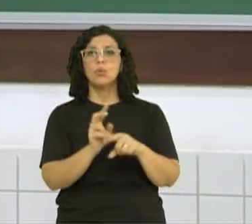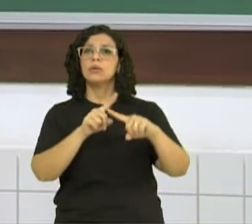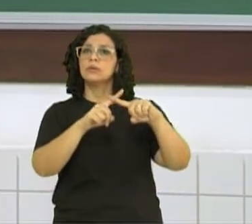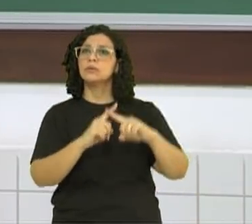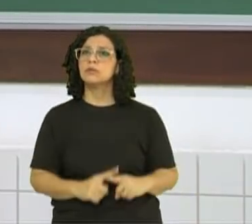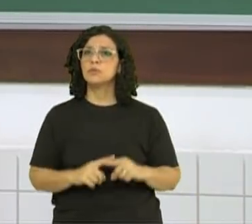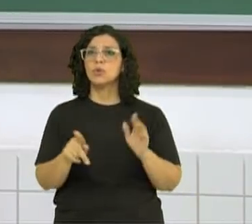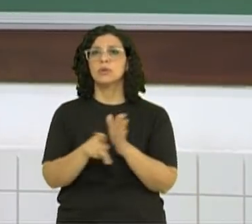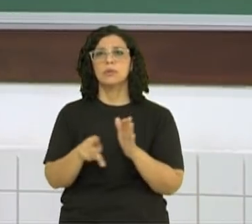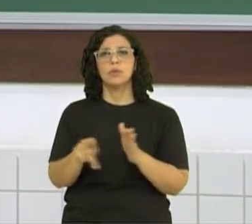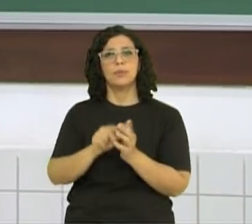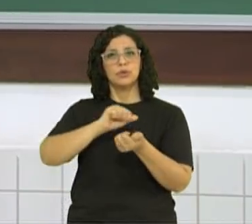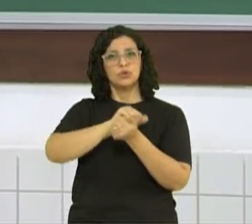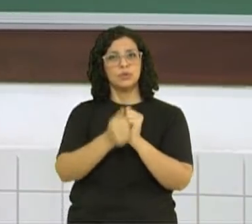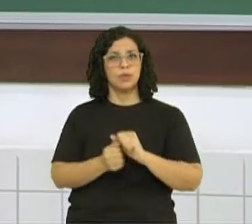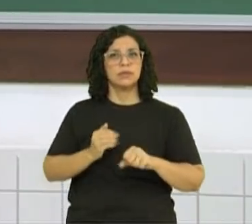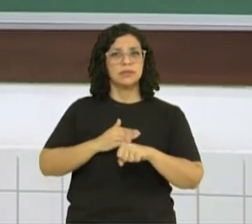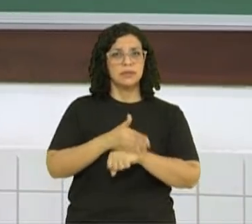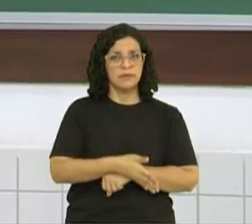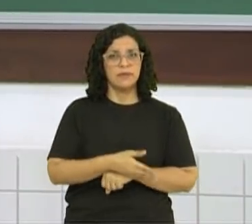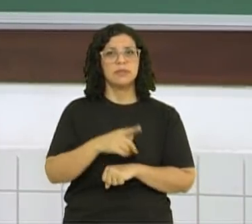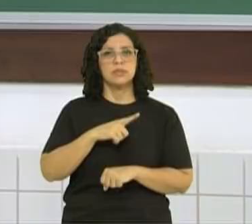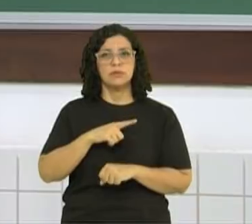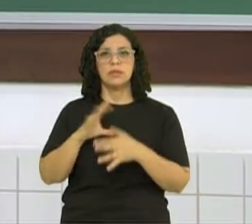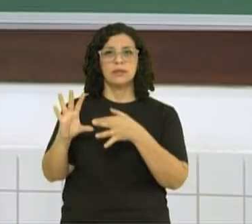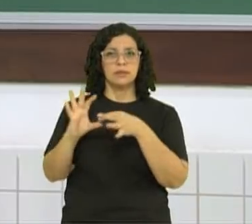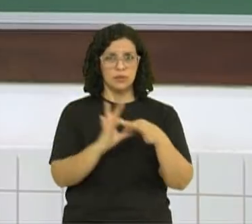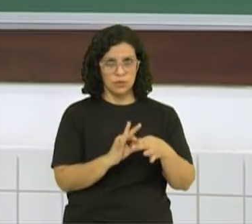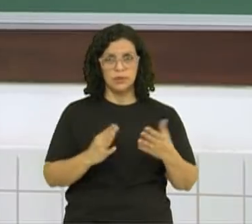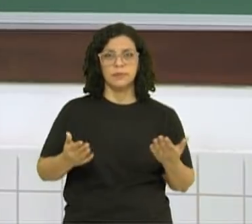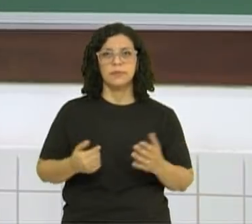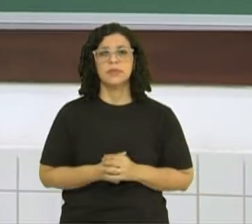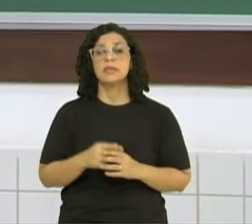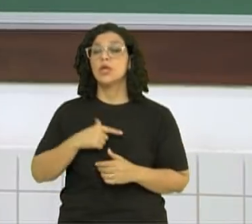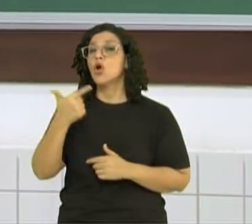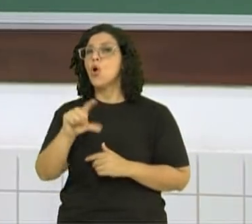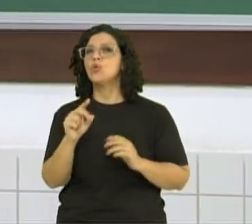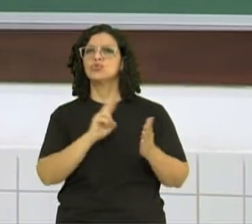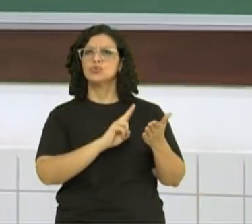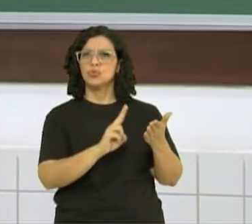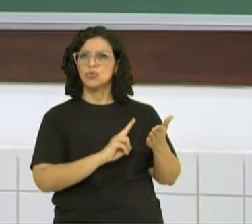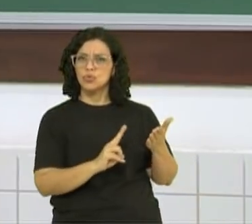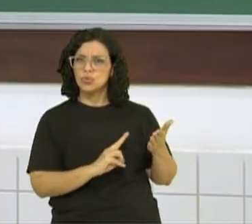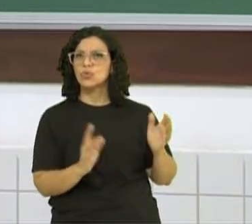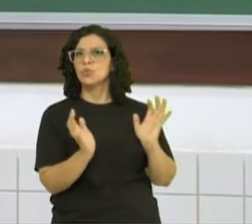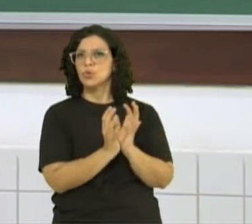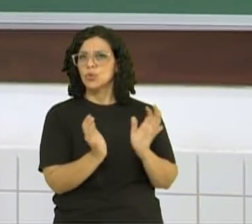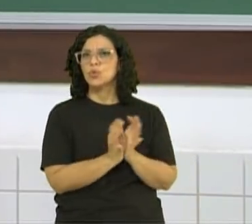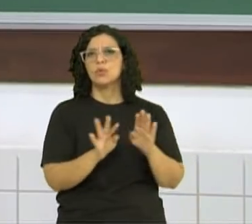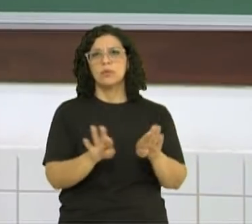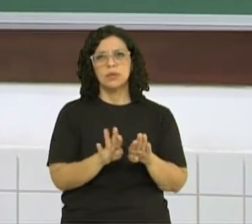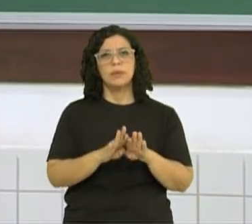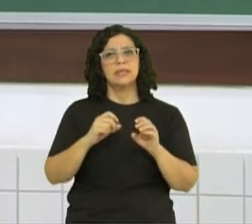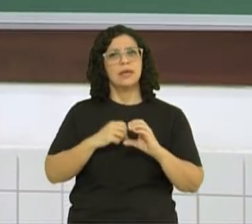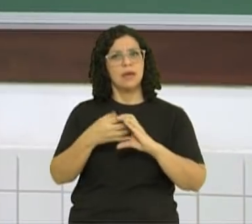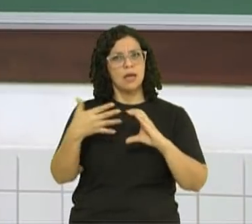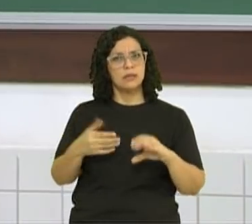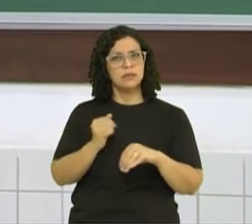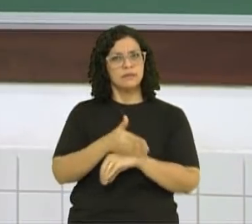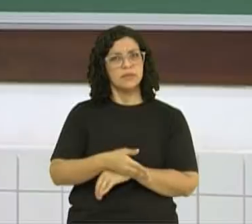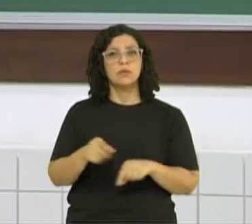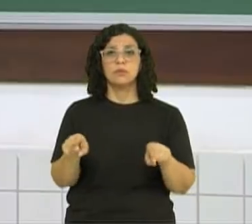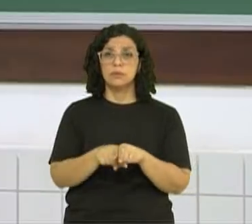modalidade presente, de esporte de invasão, né, presente dentro das Olimpíadas. Existem outras modalidades também que pode ser a categoria de esporte de invasão,